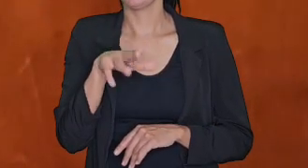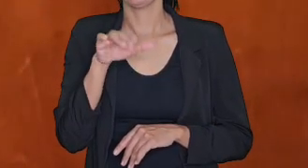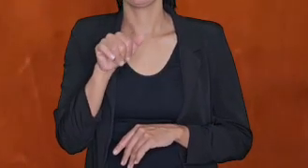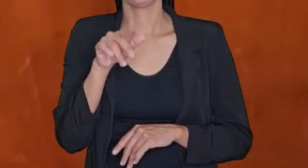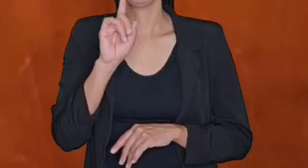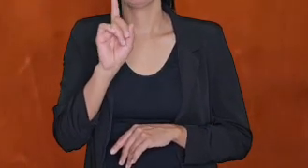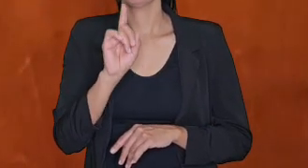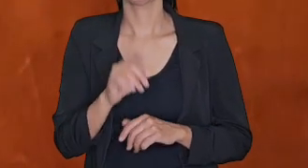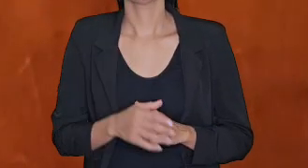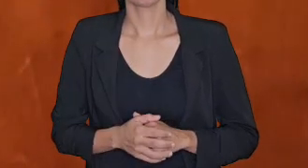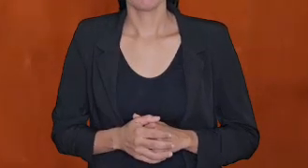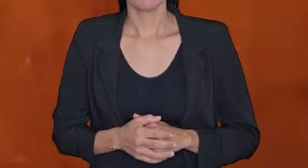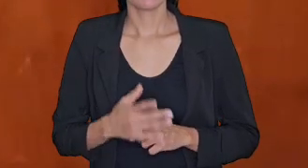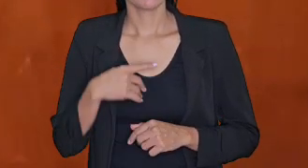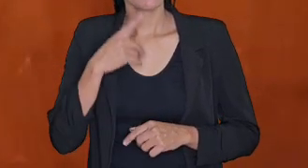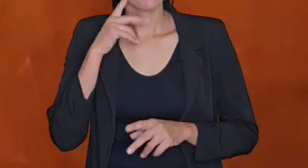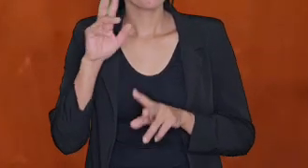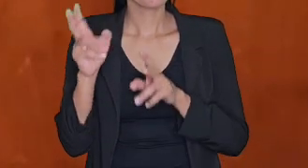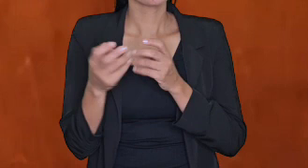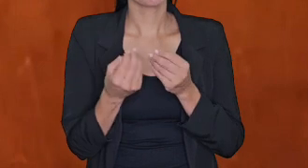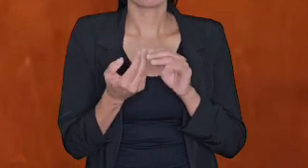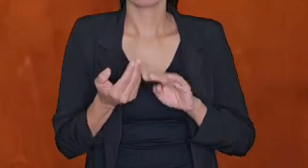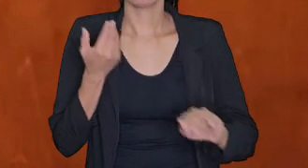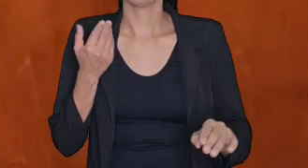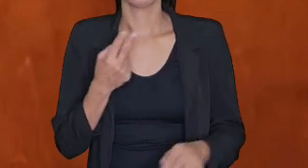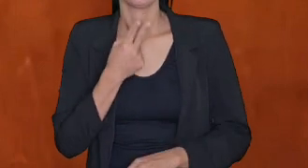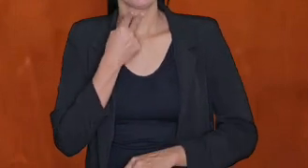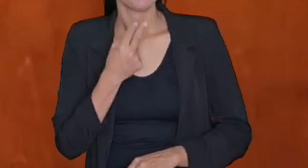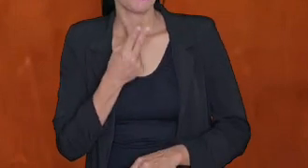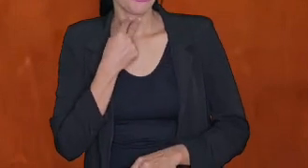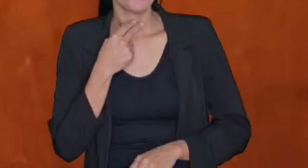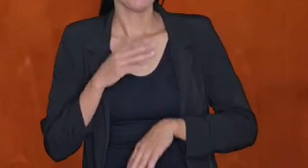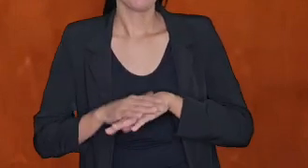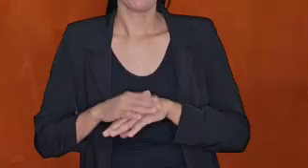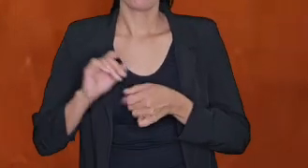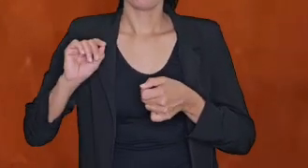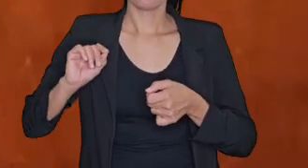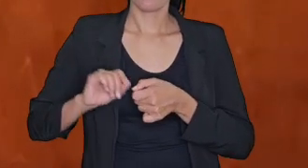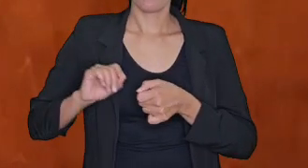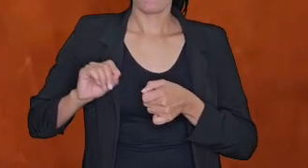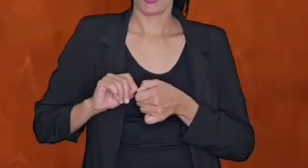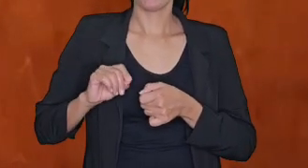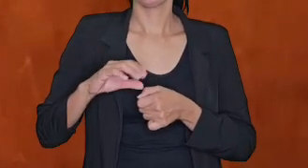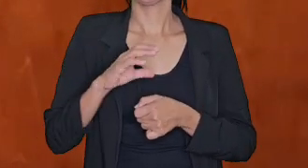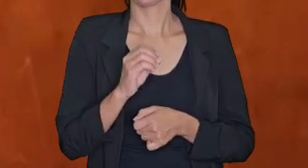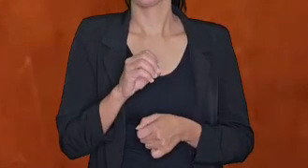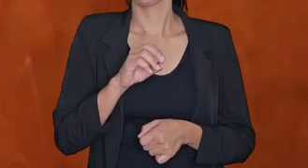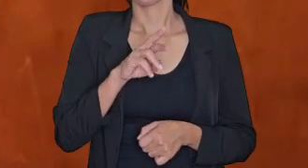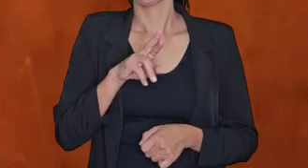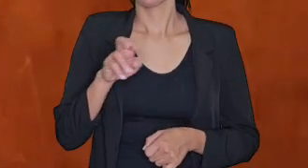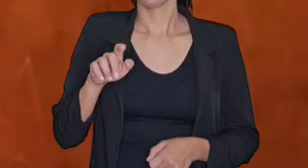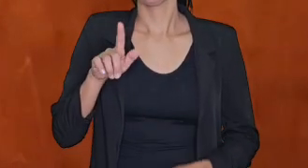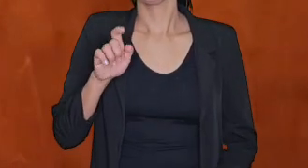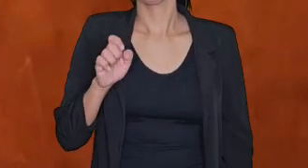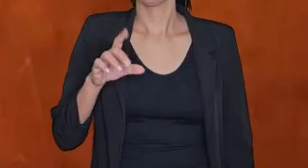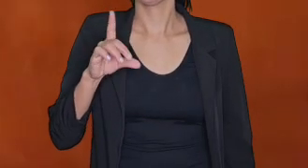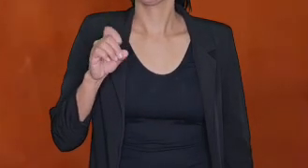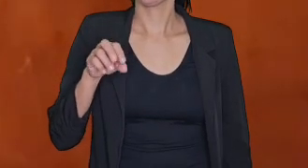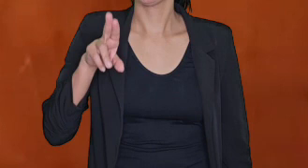é autoridade nacional, né, federal para isso. Tá. Qual a minha leitura? Não dá para afastar por um ato de